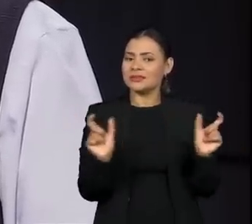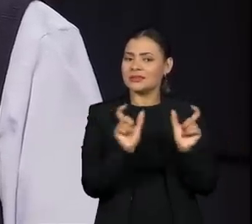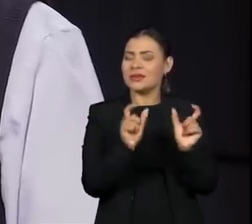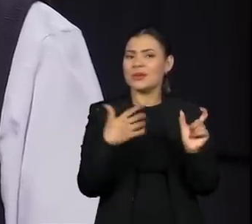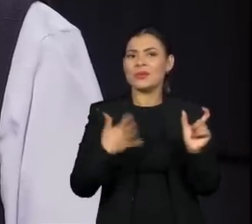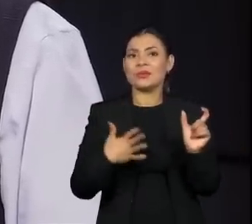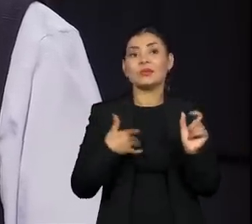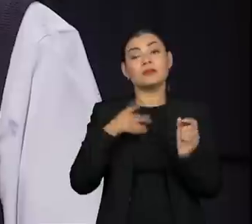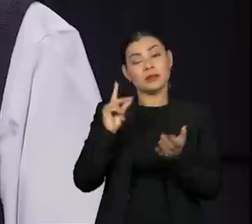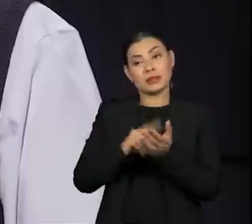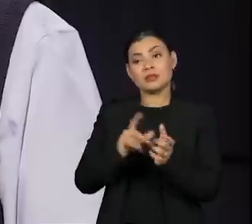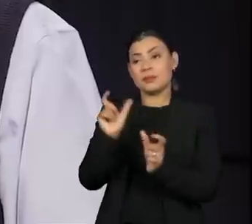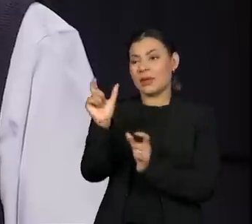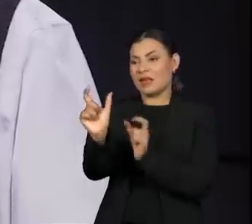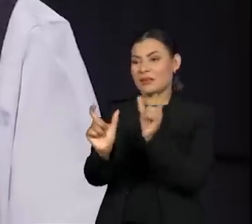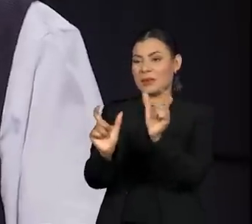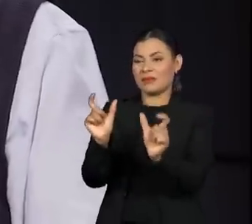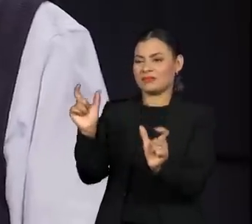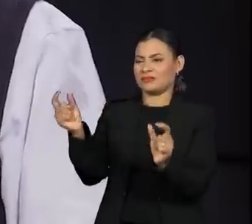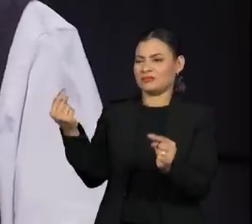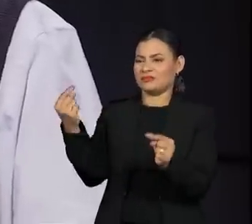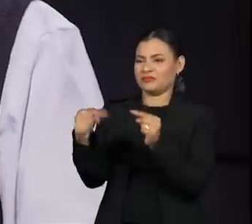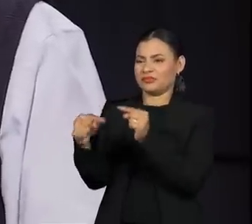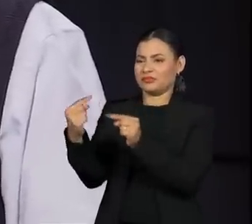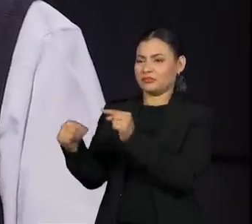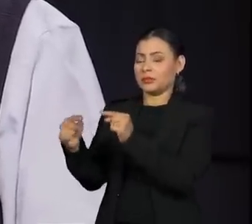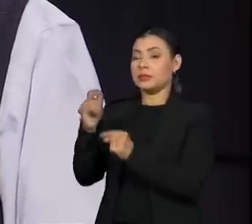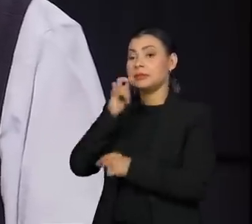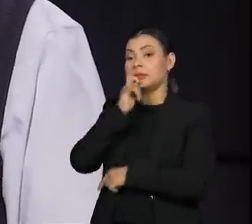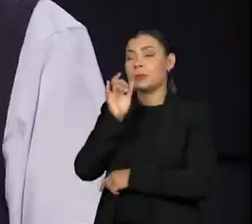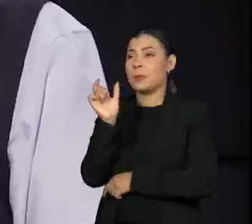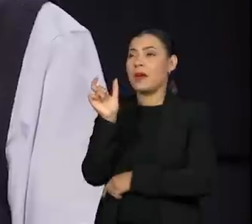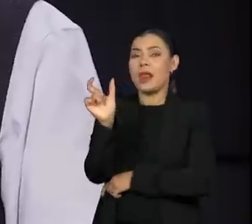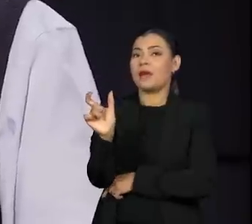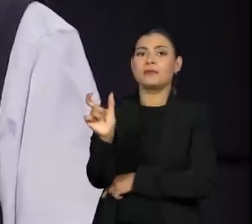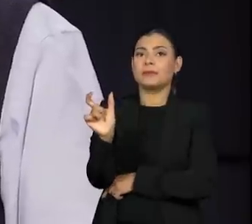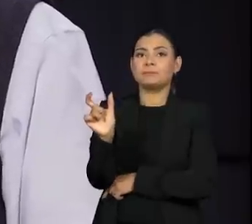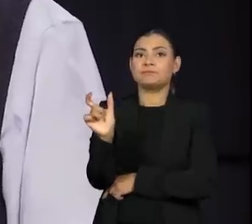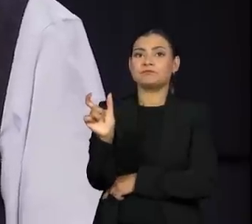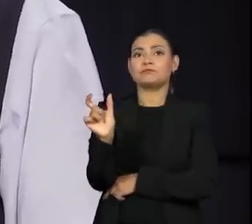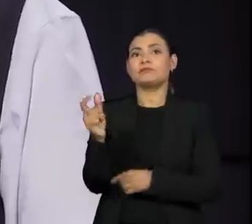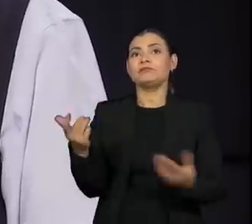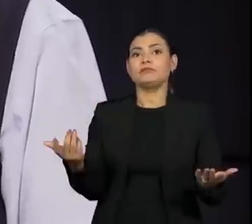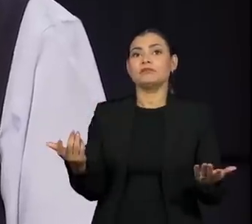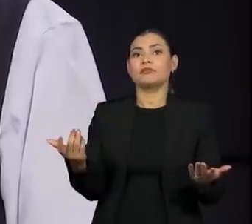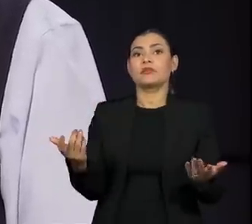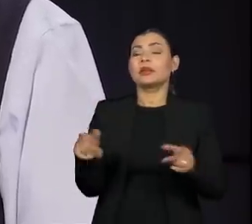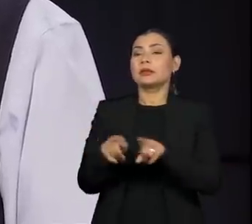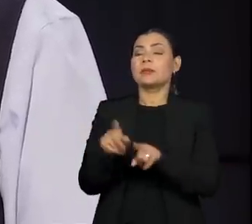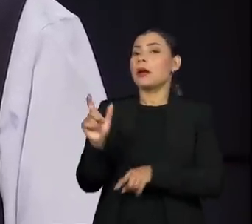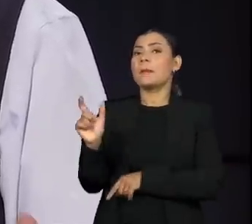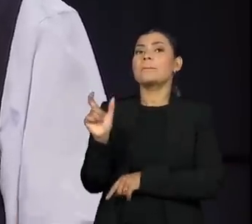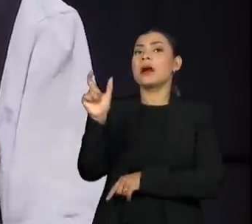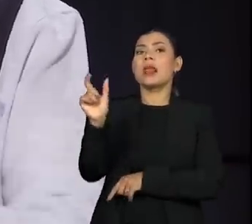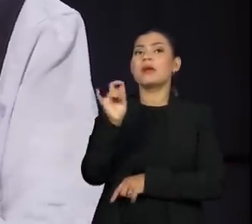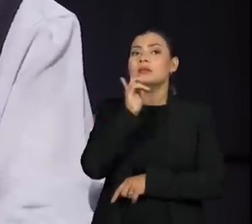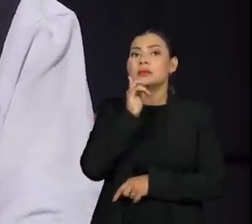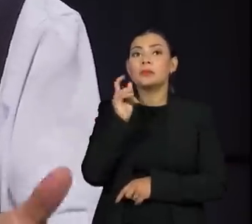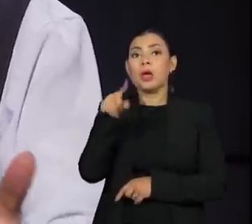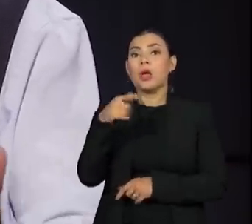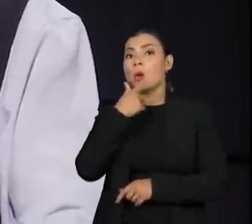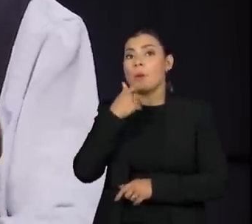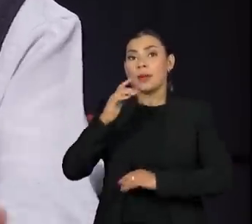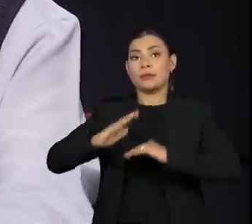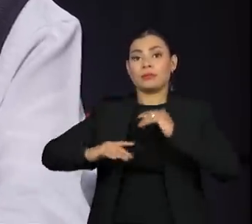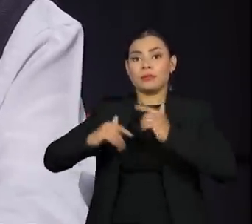palavras muito ruins né mal montadas por exemplo você pega os americanos são muito ruins disso que que é orca holi o Orca a Holly é um cara que